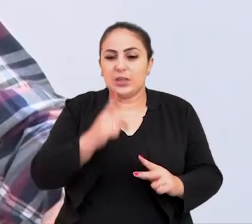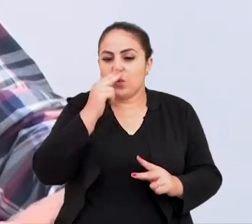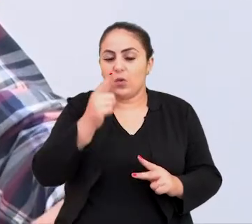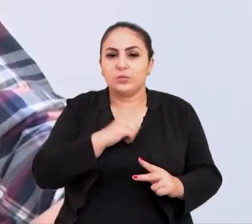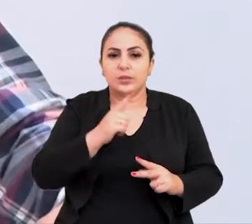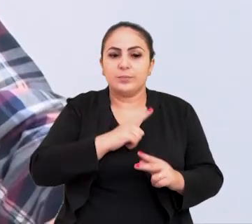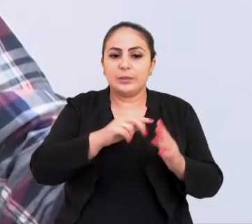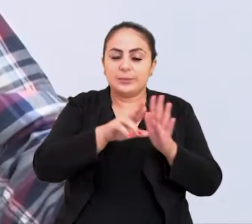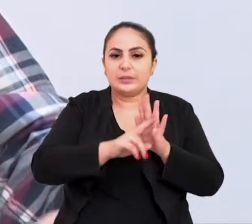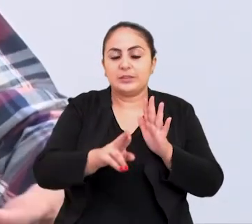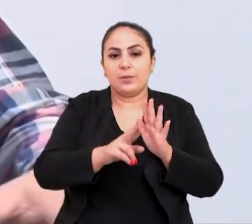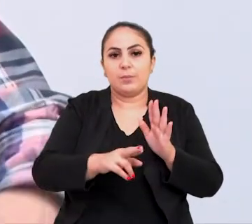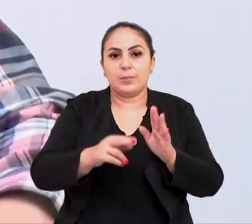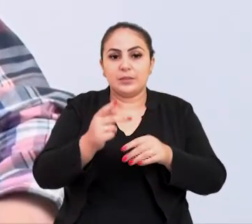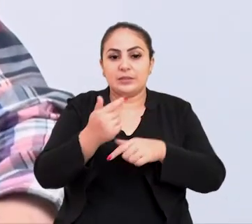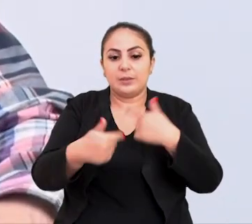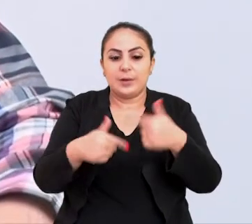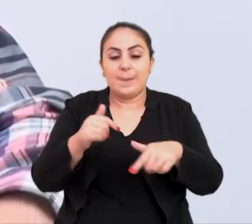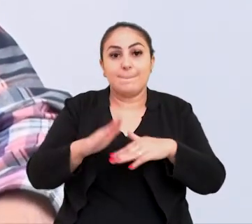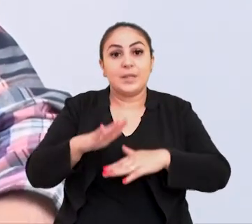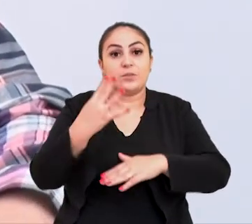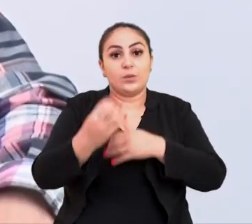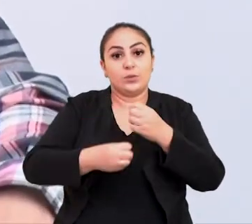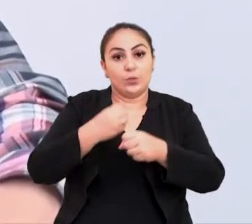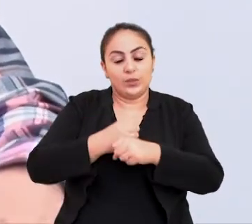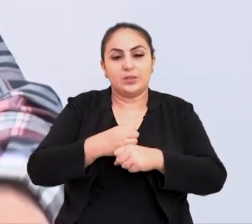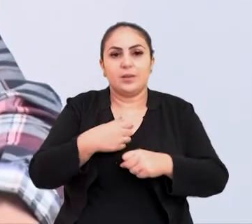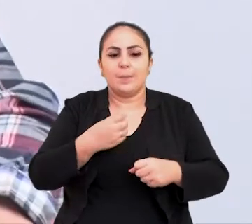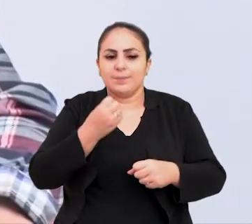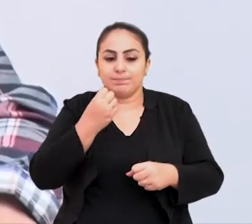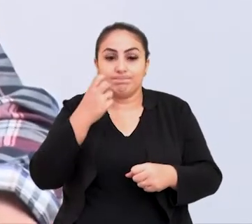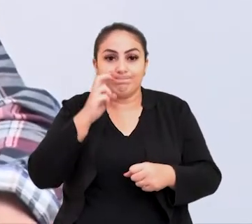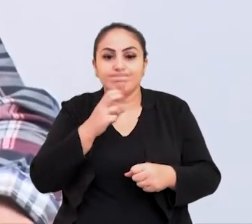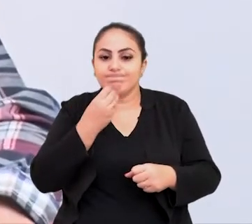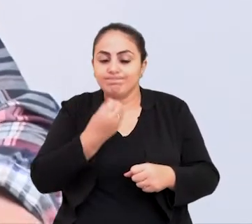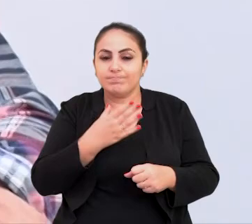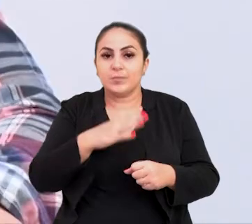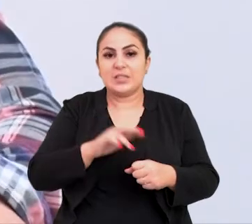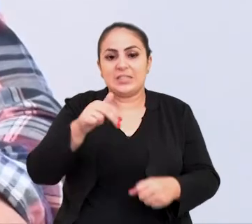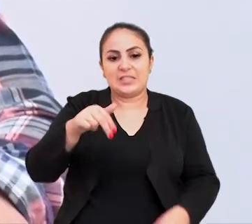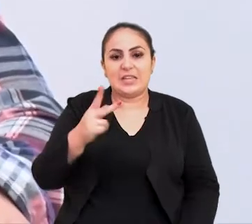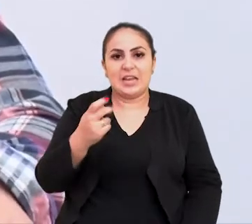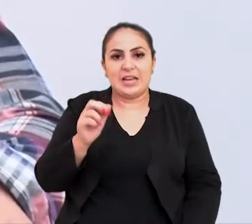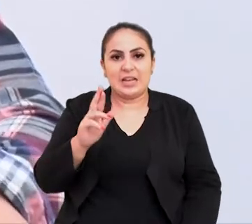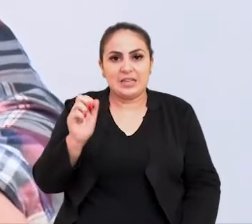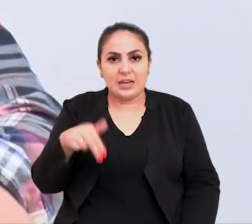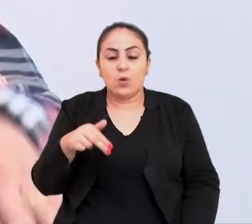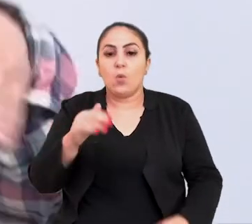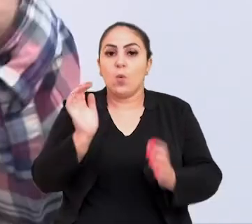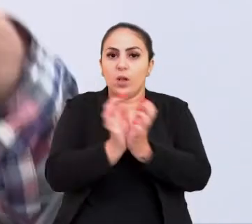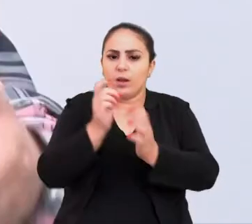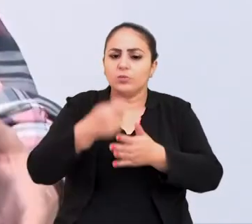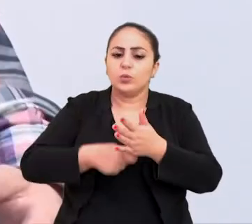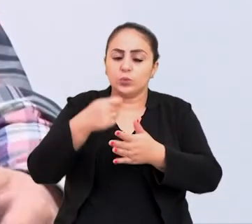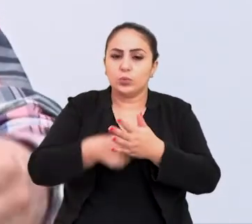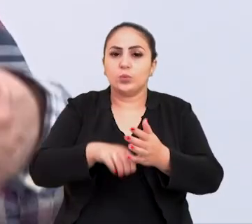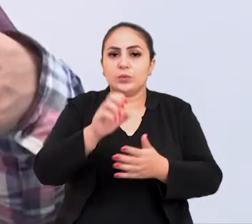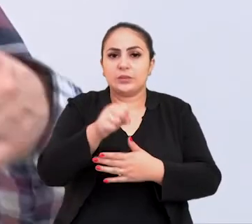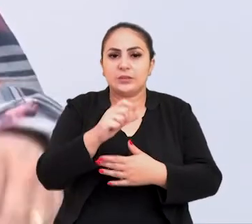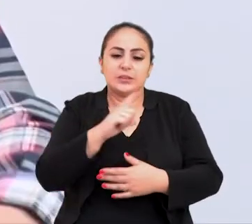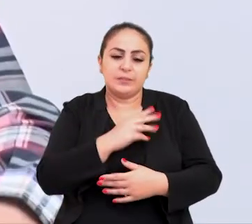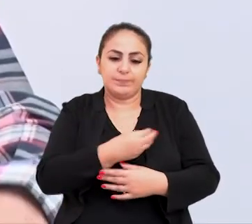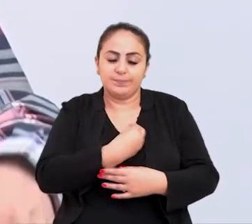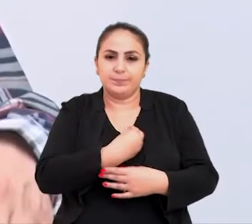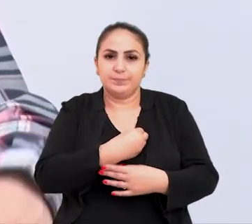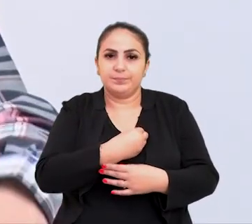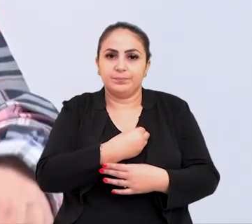elas nos deram uma procuração para trabalhar mais 4 anos. Vejo com bons olhos o Inharã, porque também é um colega que batalhou,